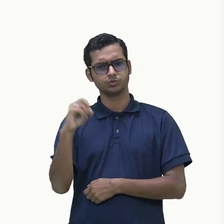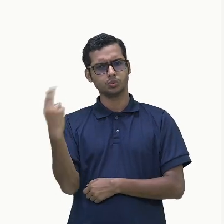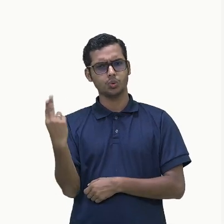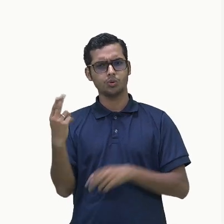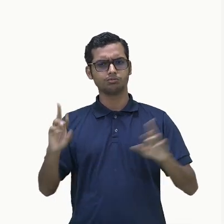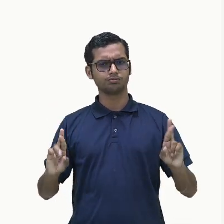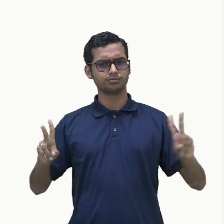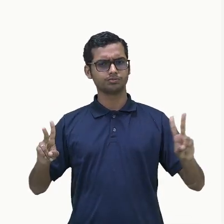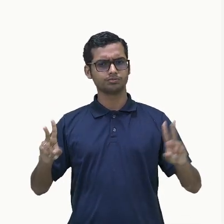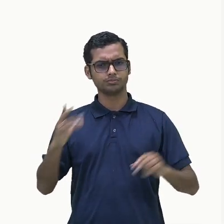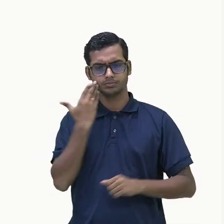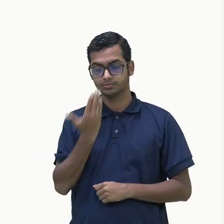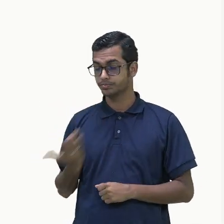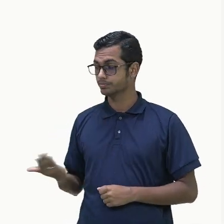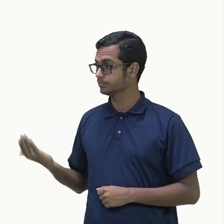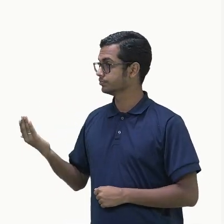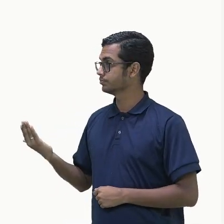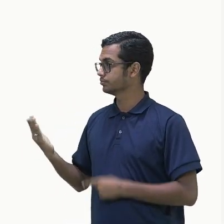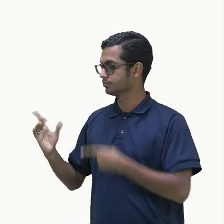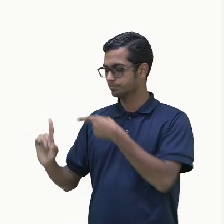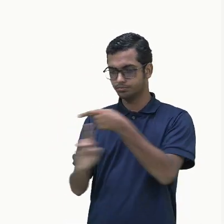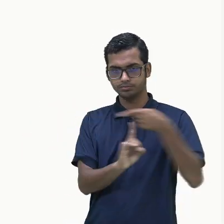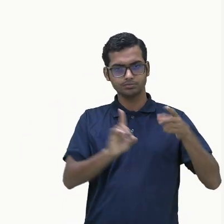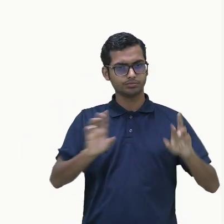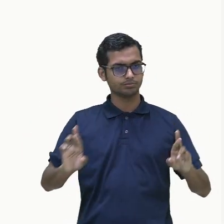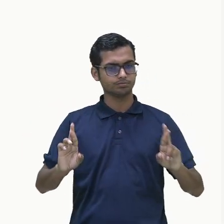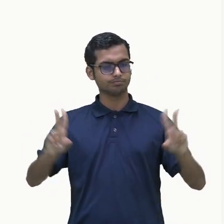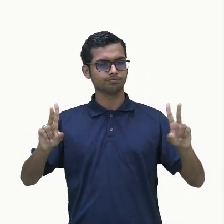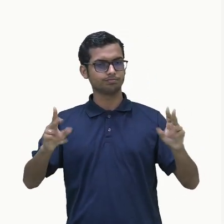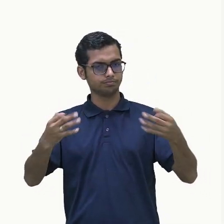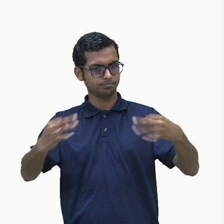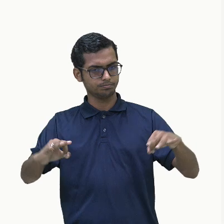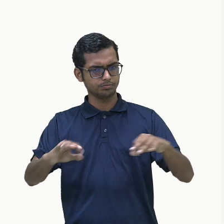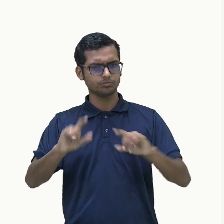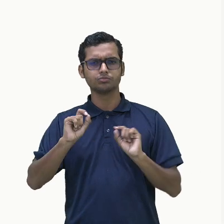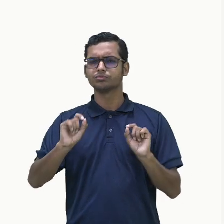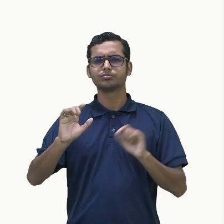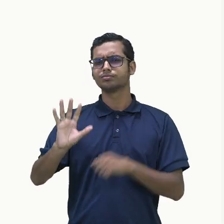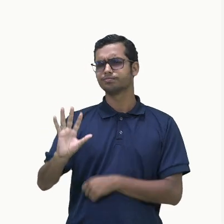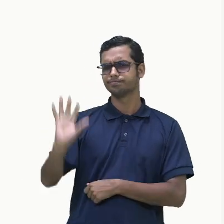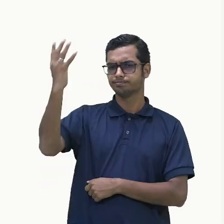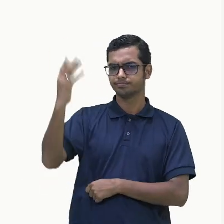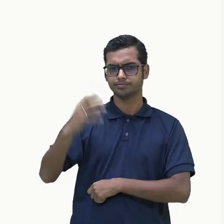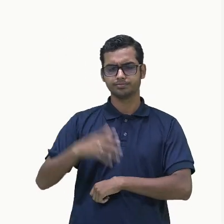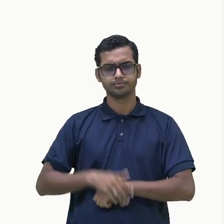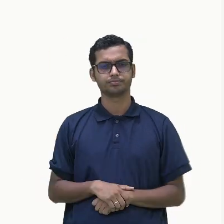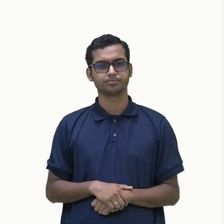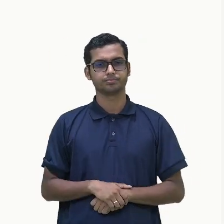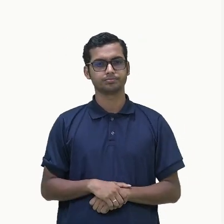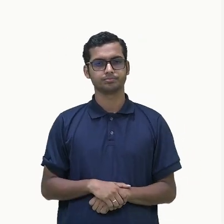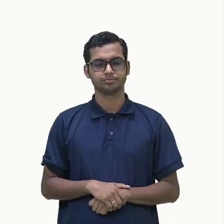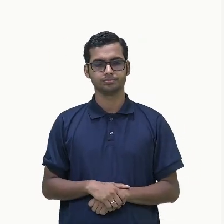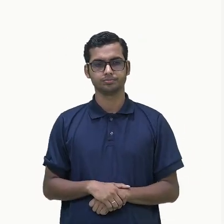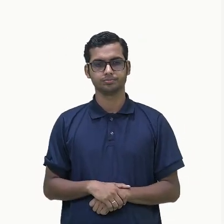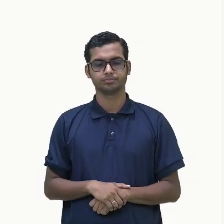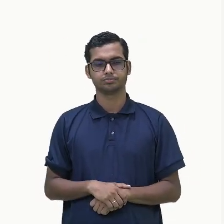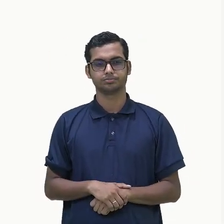se os denominadores são diferentes, o que vai acontecer? Eu vou primeiro multiplicar aqui,